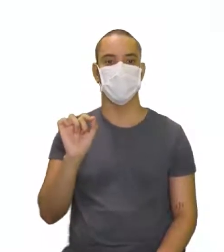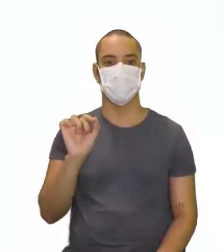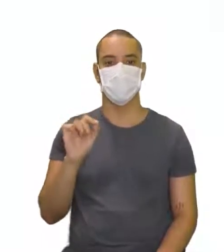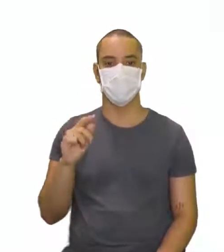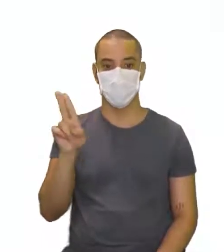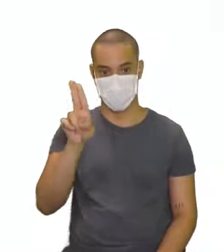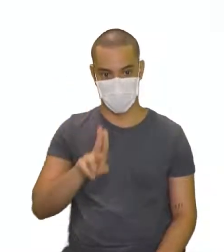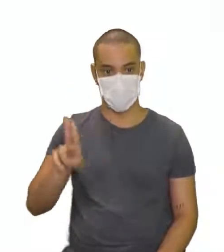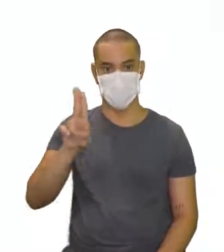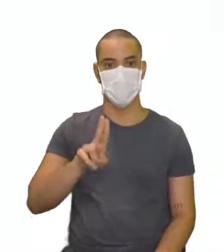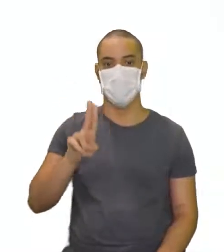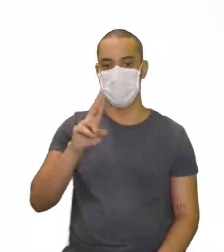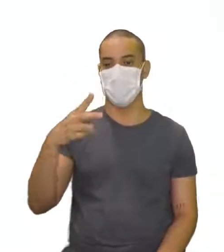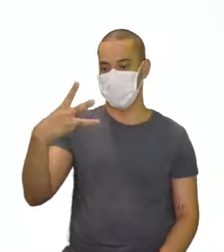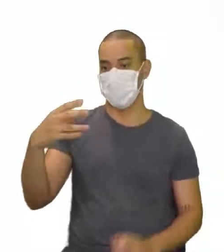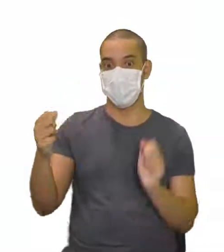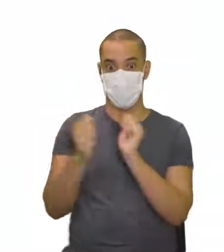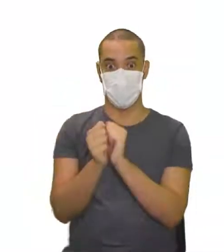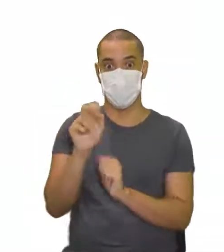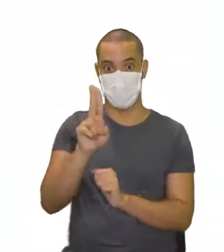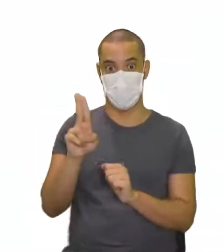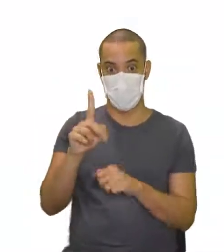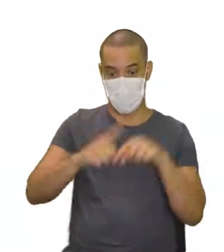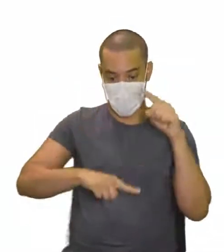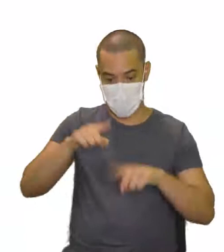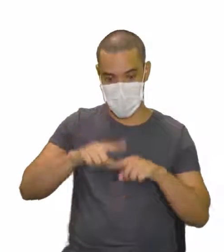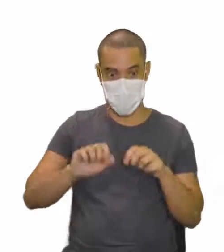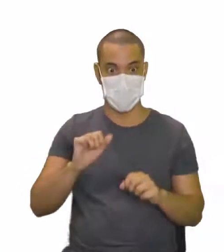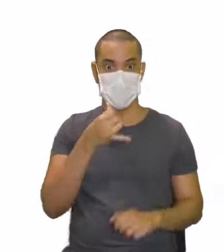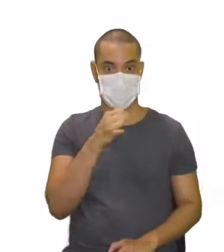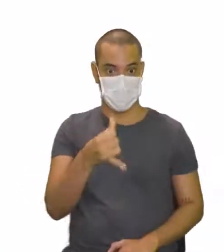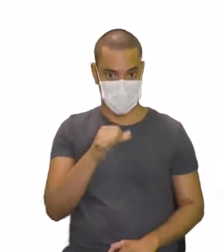ser utilizada pelo aparelho, tá? E ali a